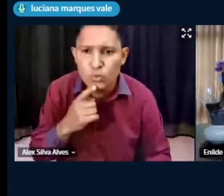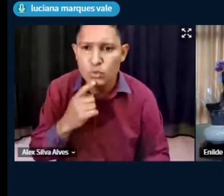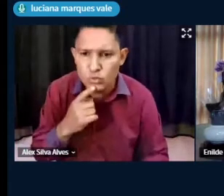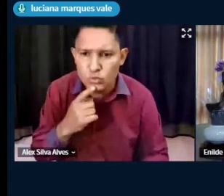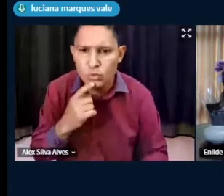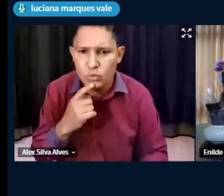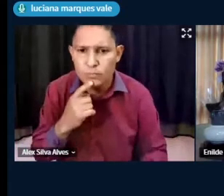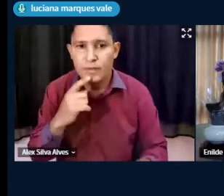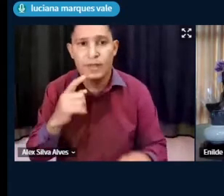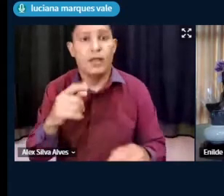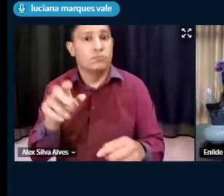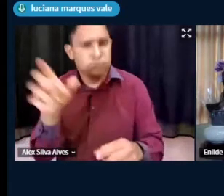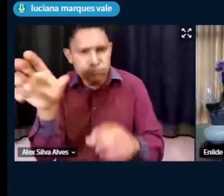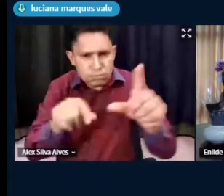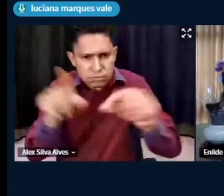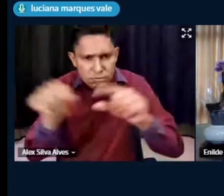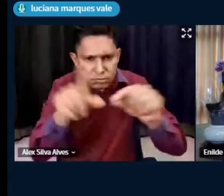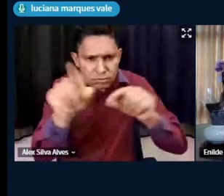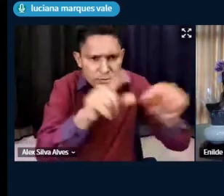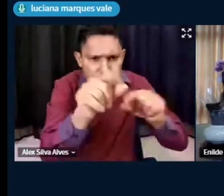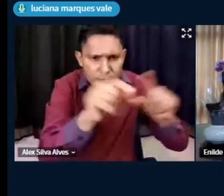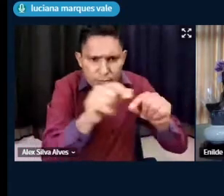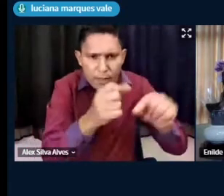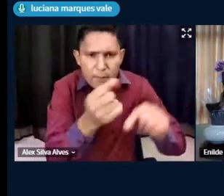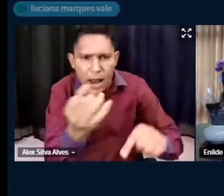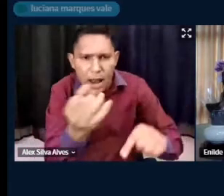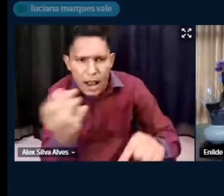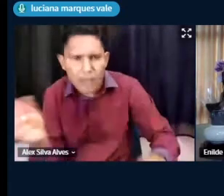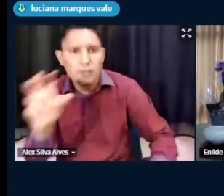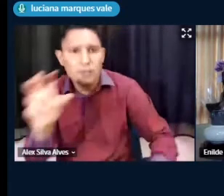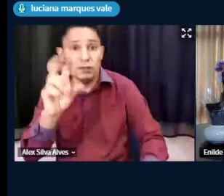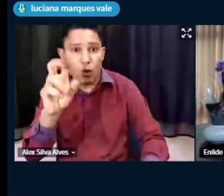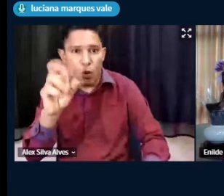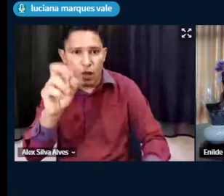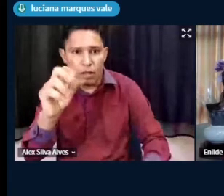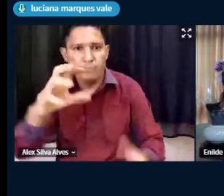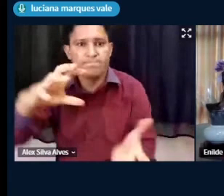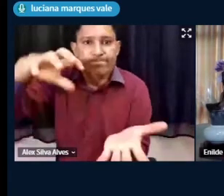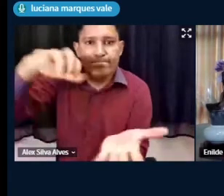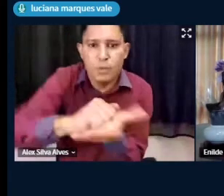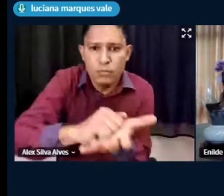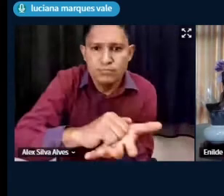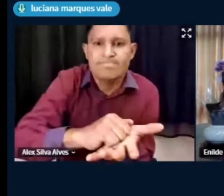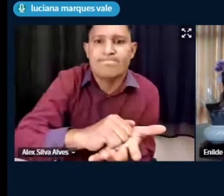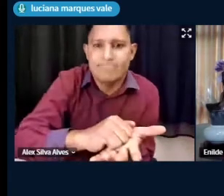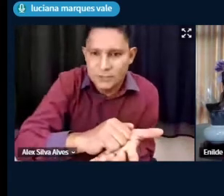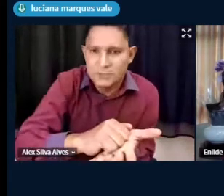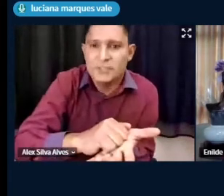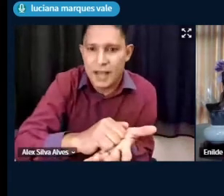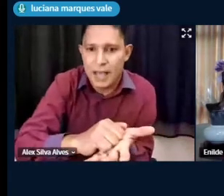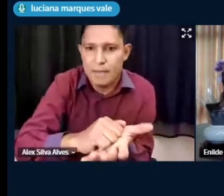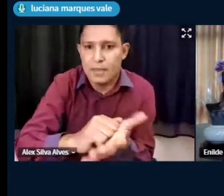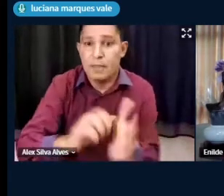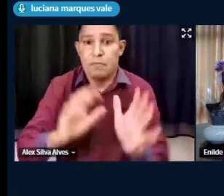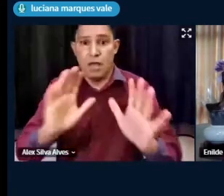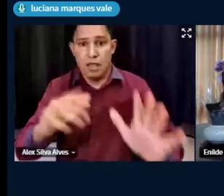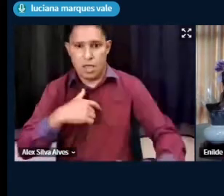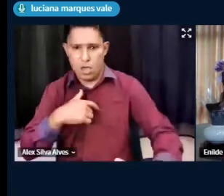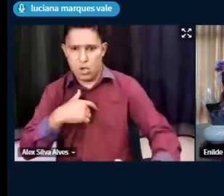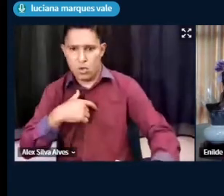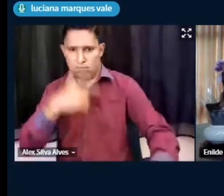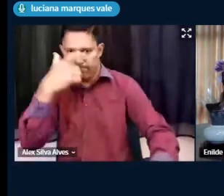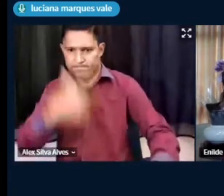os termos já utilizados pelos surdos para essa seleção, para posteriormente registro desses